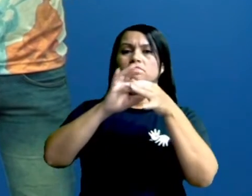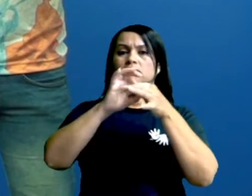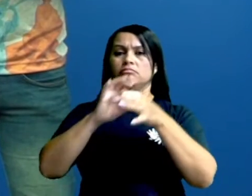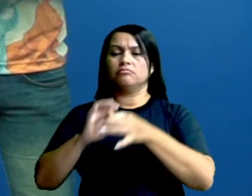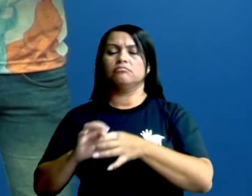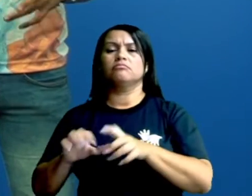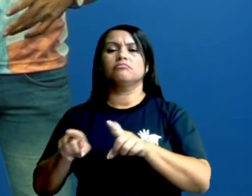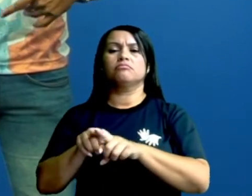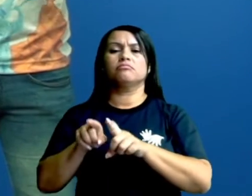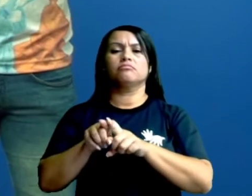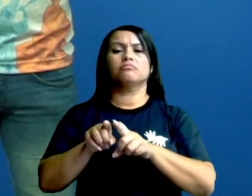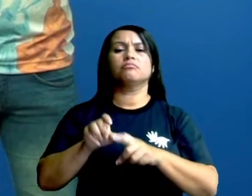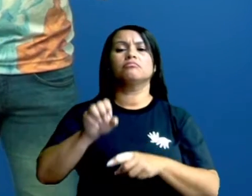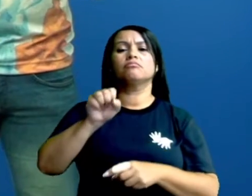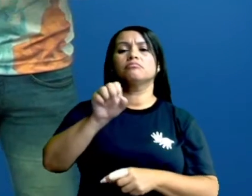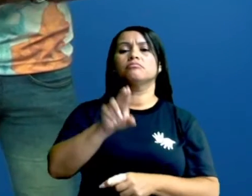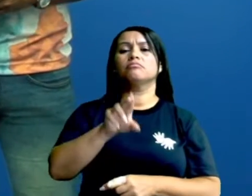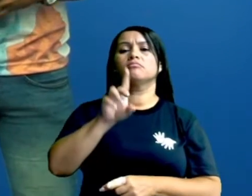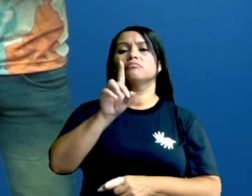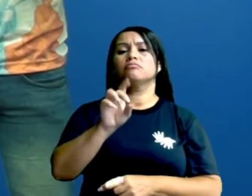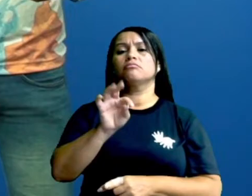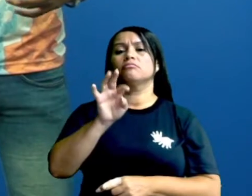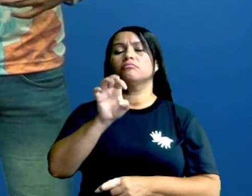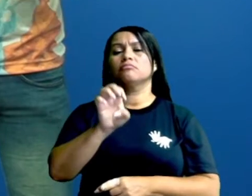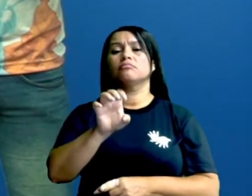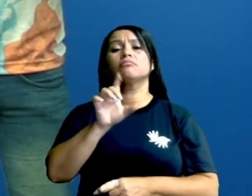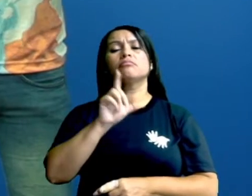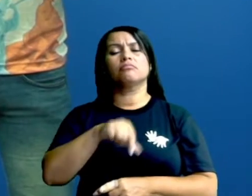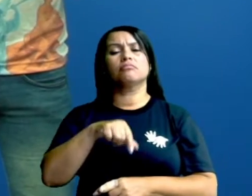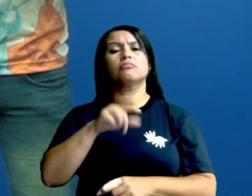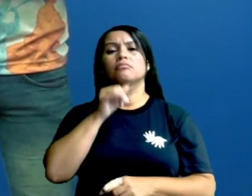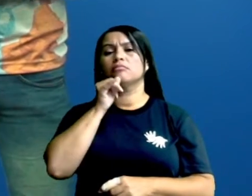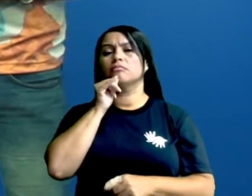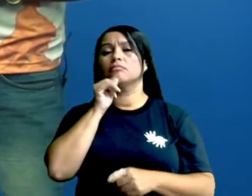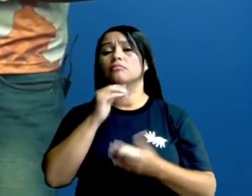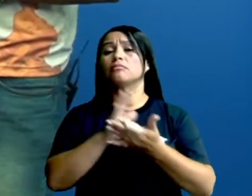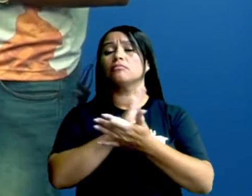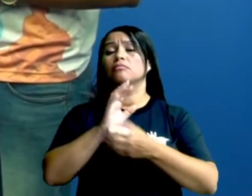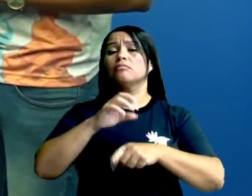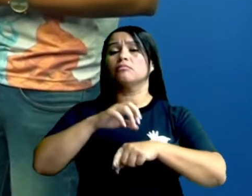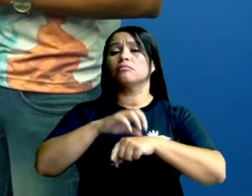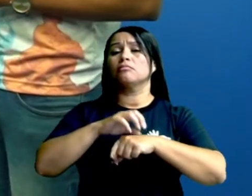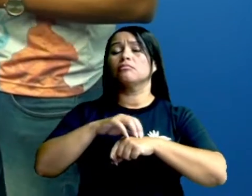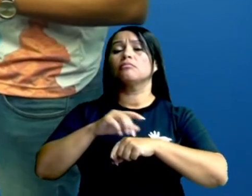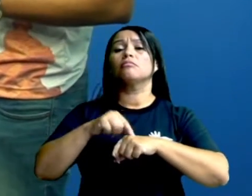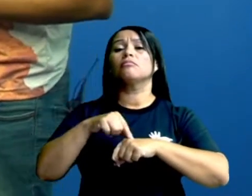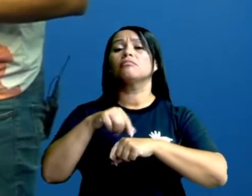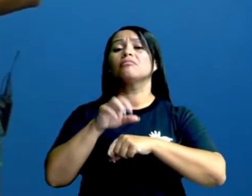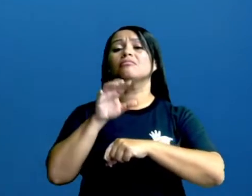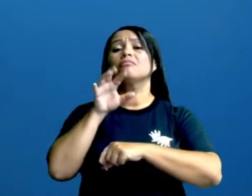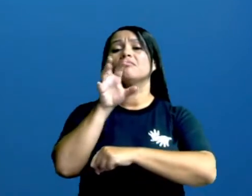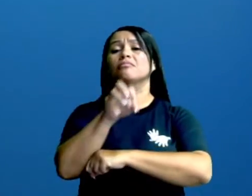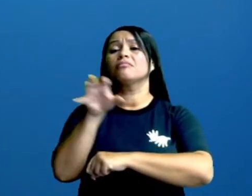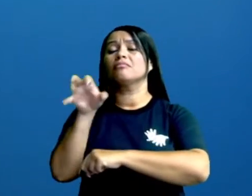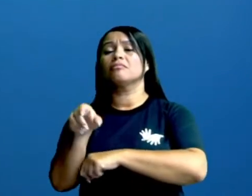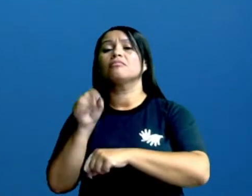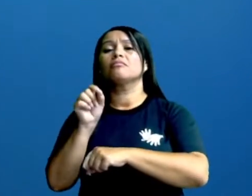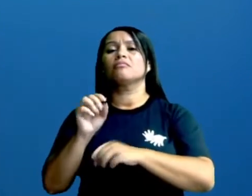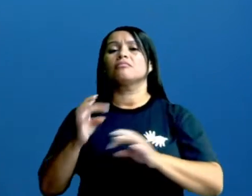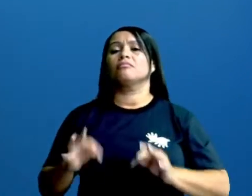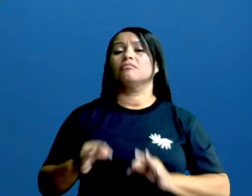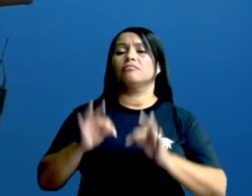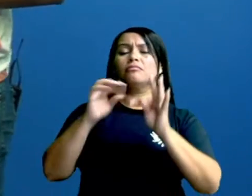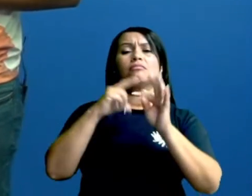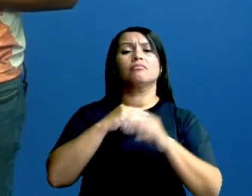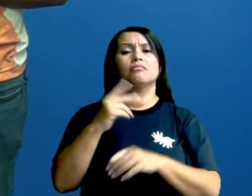essa atividade ela se mostra na maior parte das vezes, né, mecanizada, com o uso de muita tecnologia. E a gente tem as duas